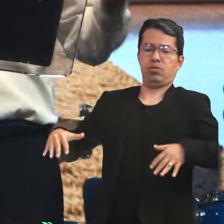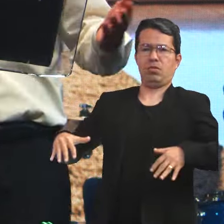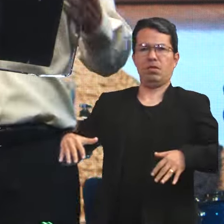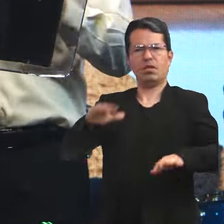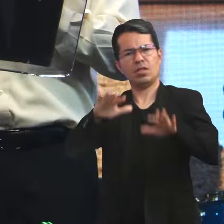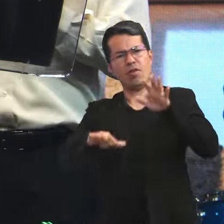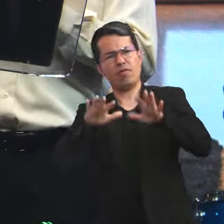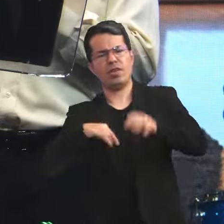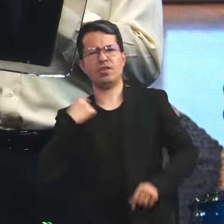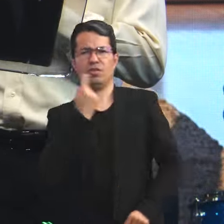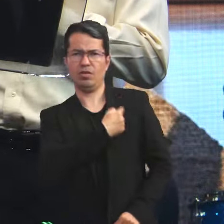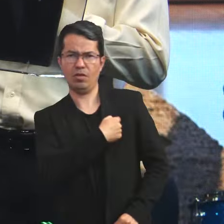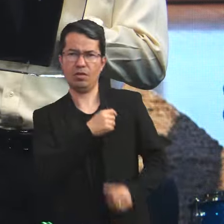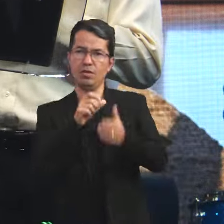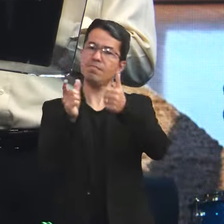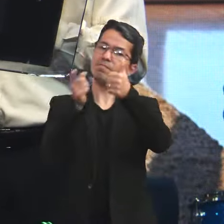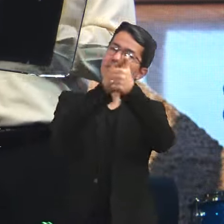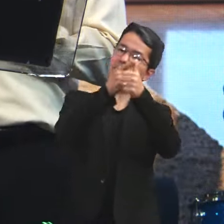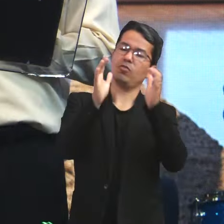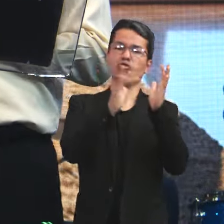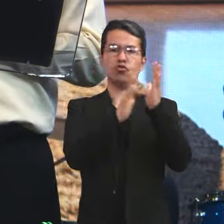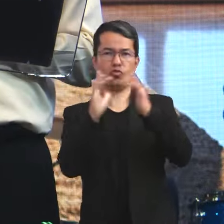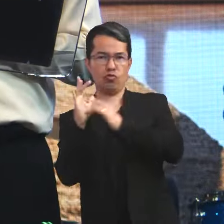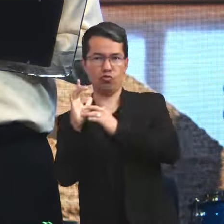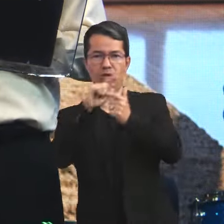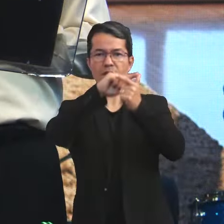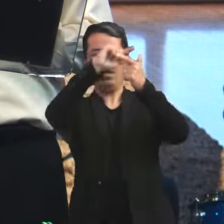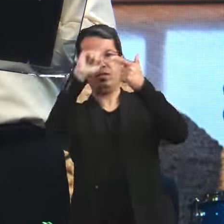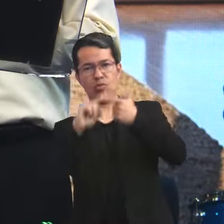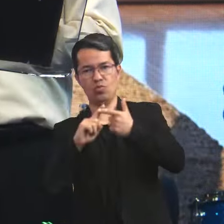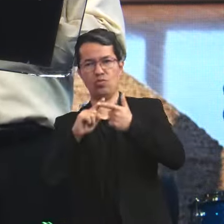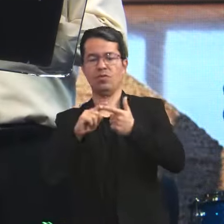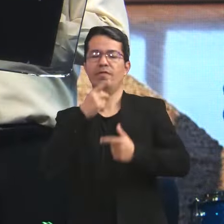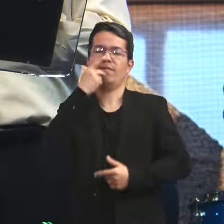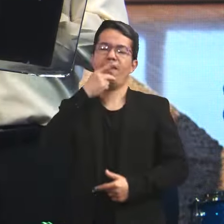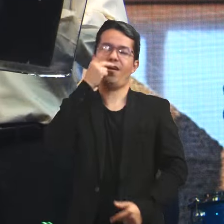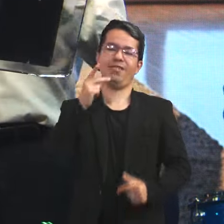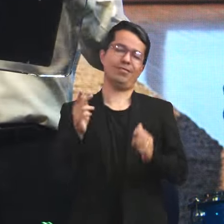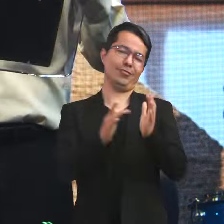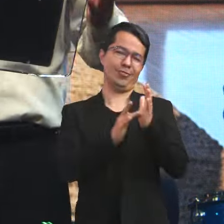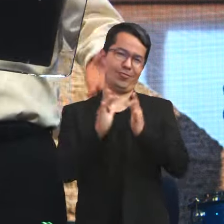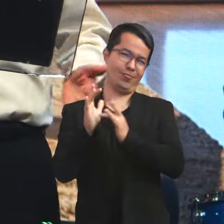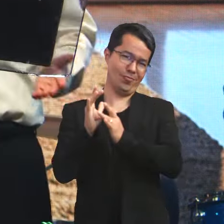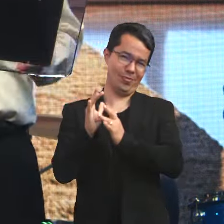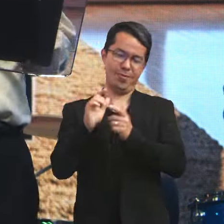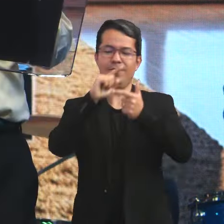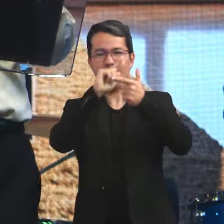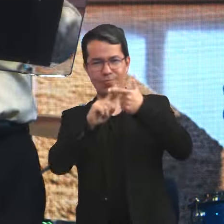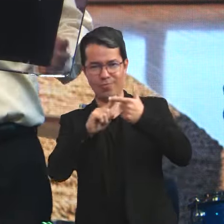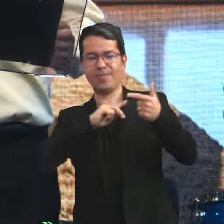cristianismo Jesus provavelmente de quem mais nós fal após Jesus